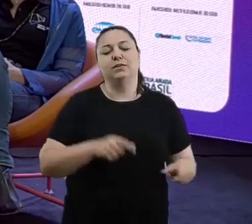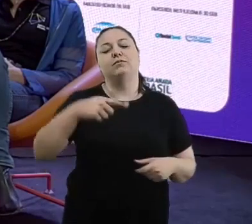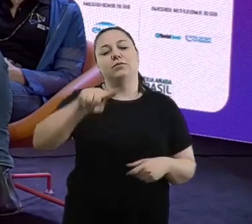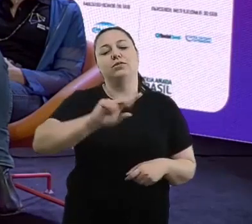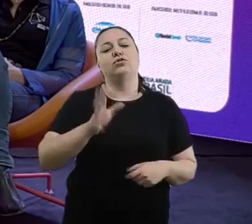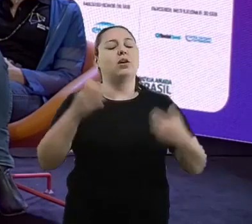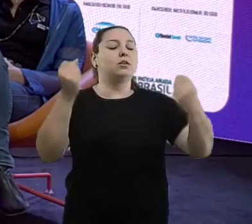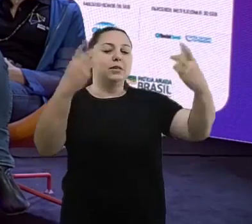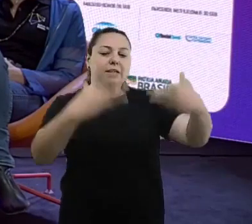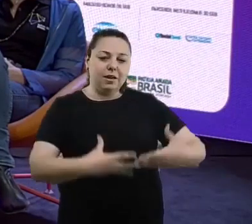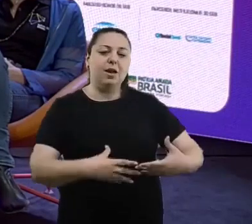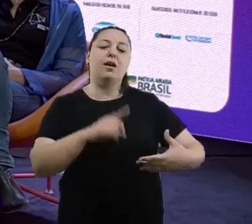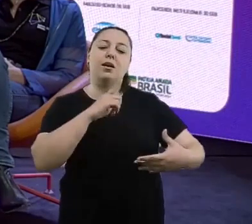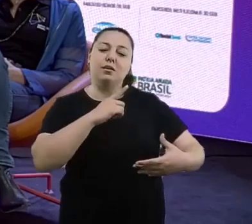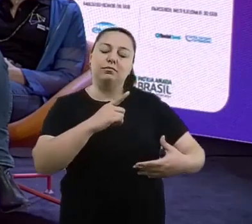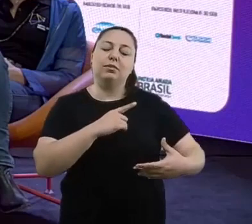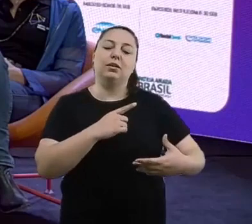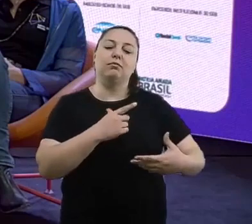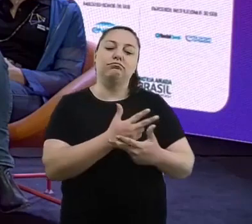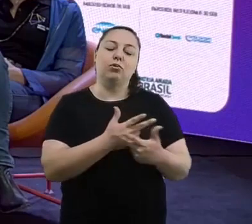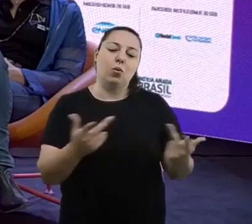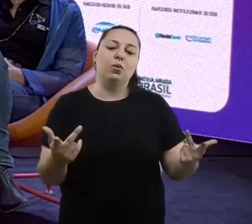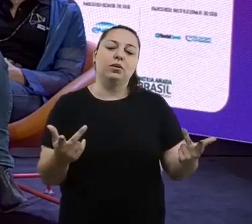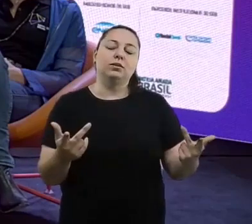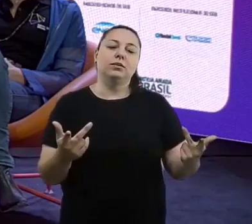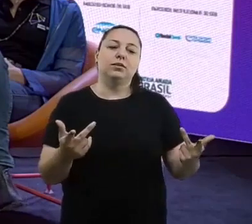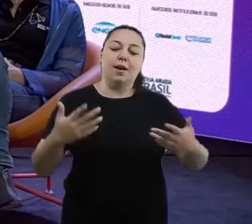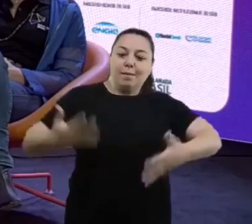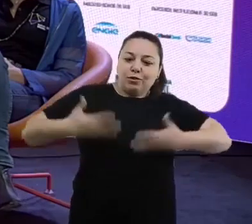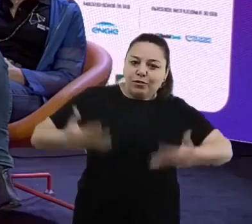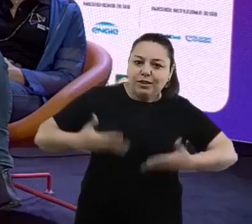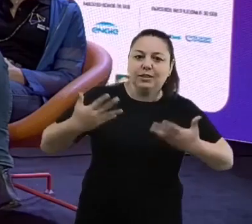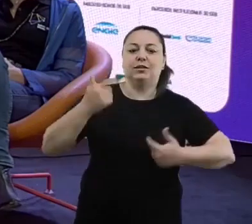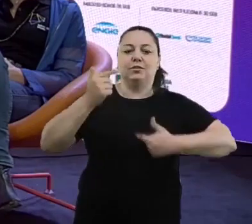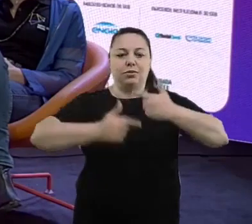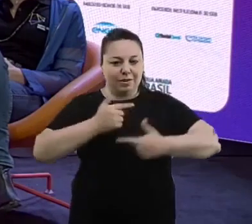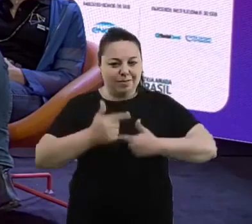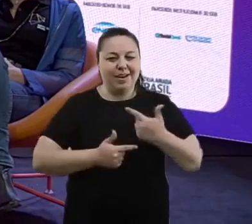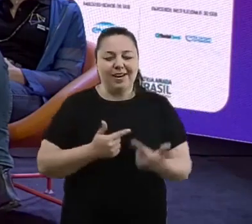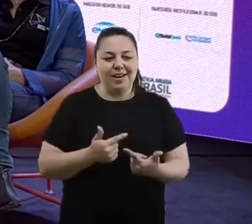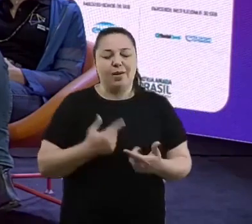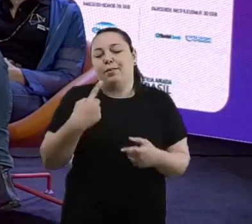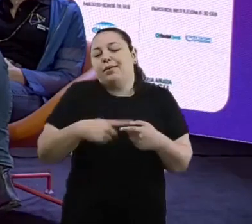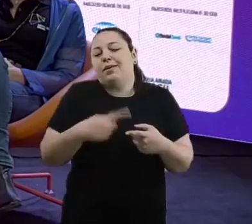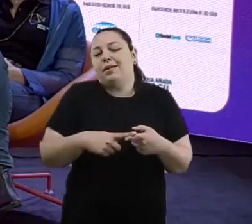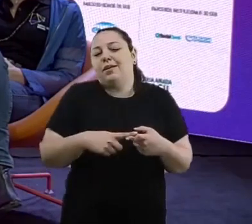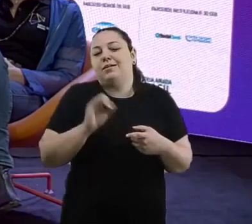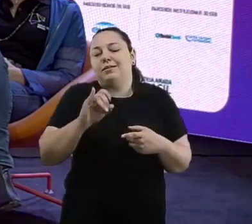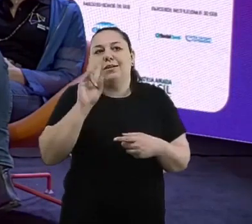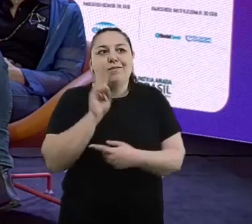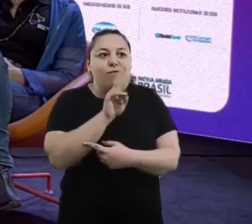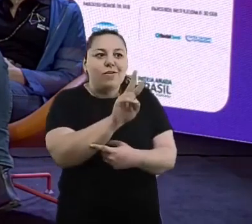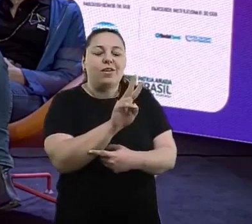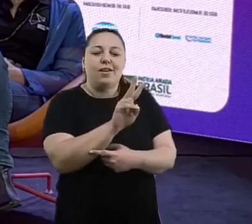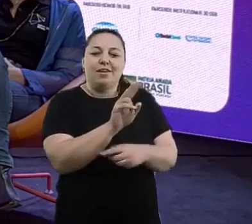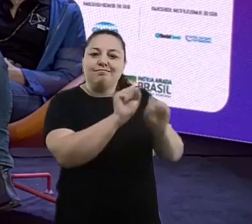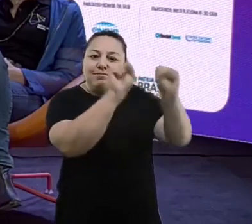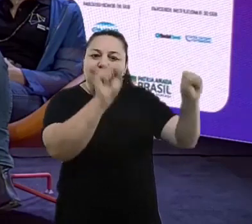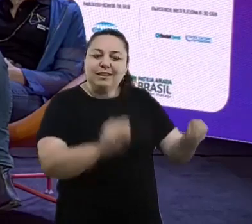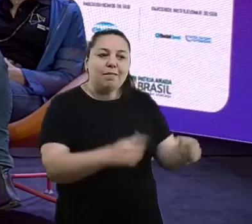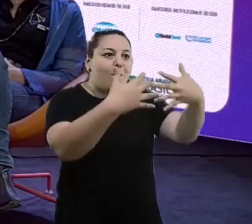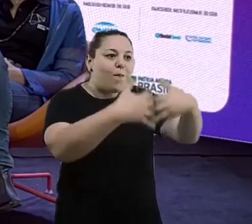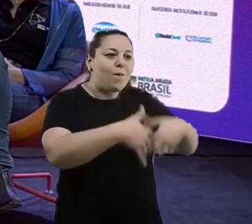desde a integração das pessoas até a própria motivação de trabalhar, quando dá certo, quando você vê um negócio ali, quando você vê um painel funcionando, você sabe que valeu a pena, né?